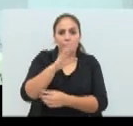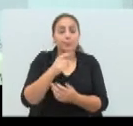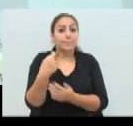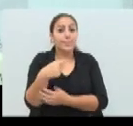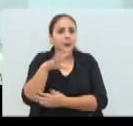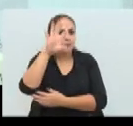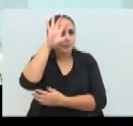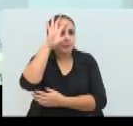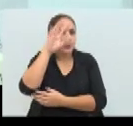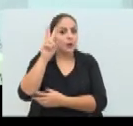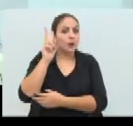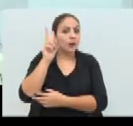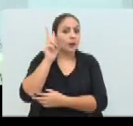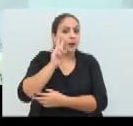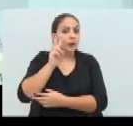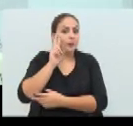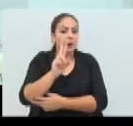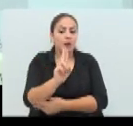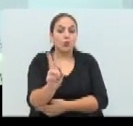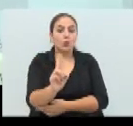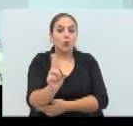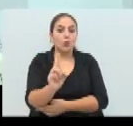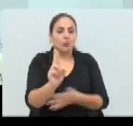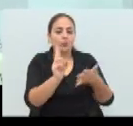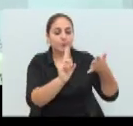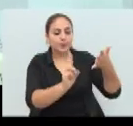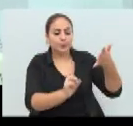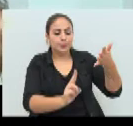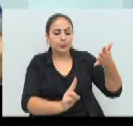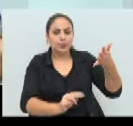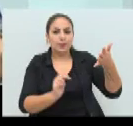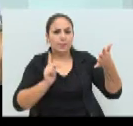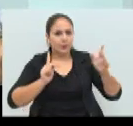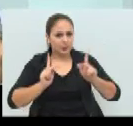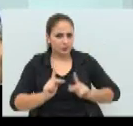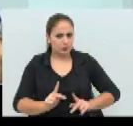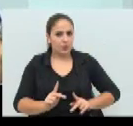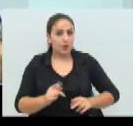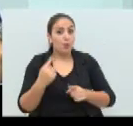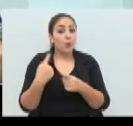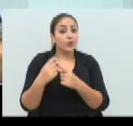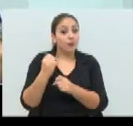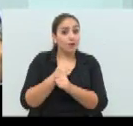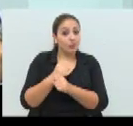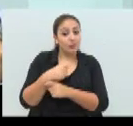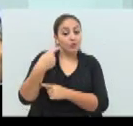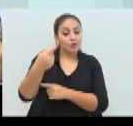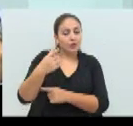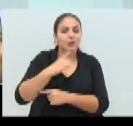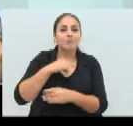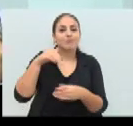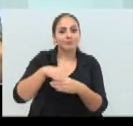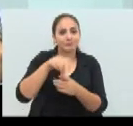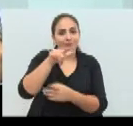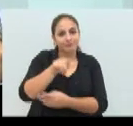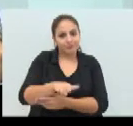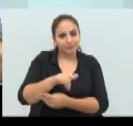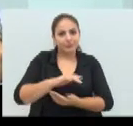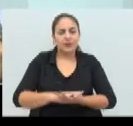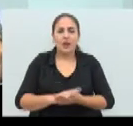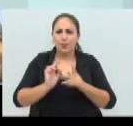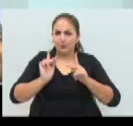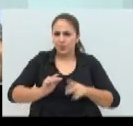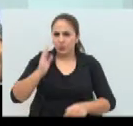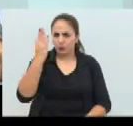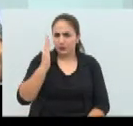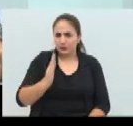dos nomes elencados dessas pessoas. Ano que vem temos eleição e o brasileiro é muito